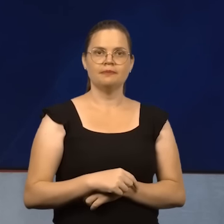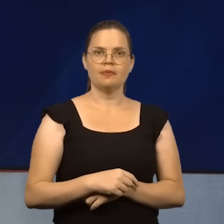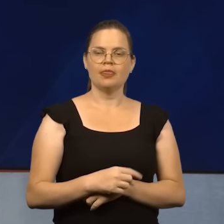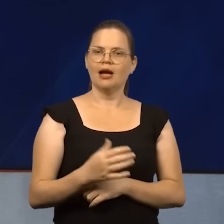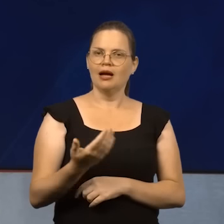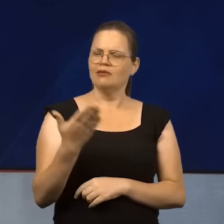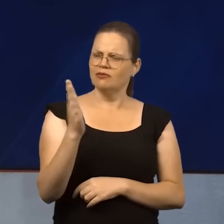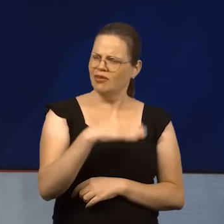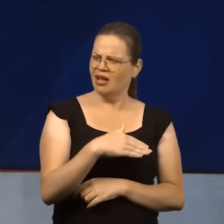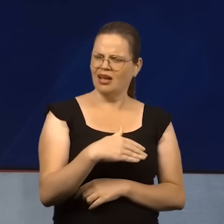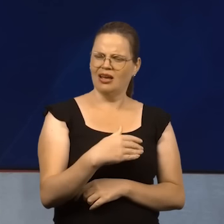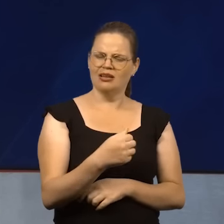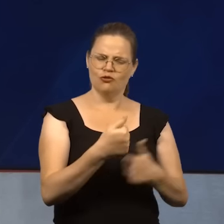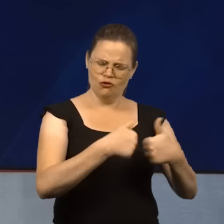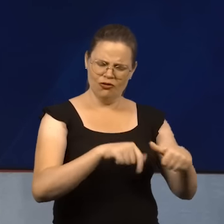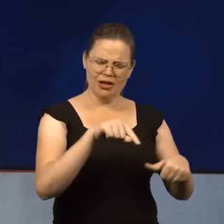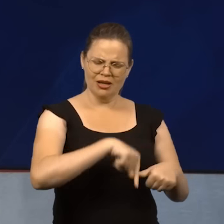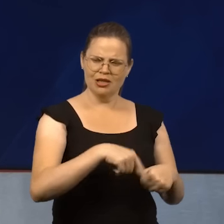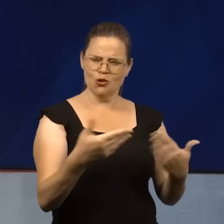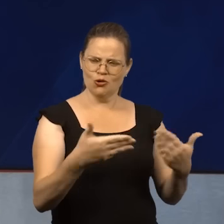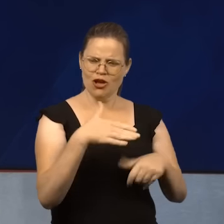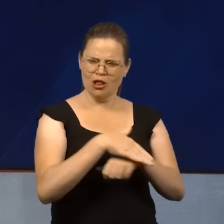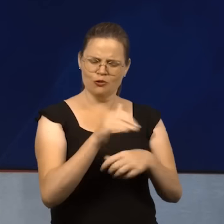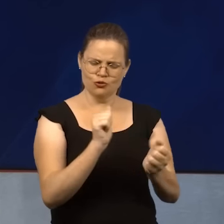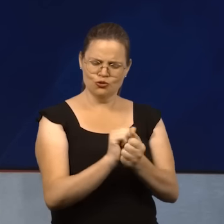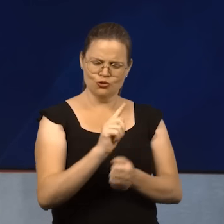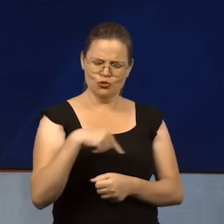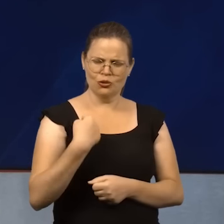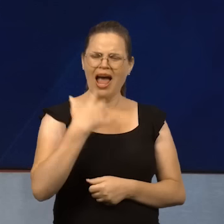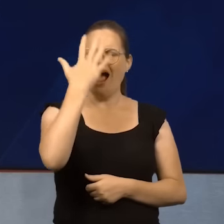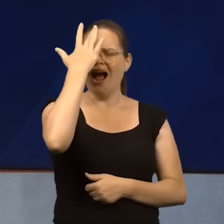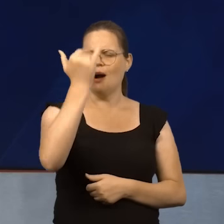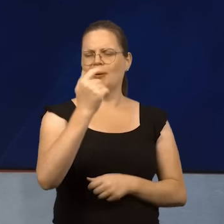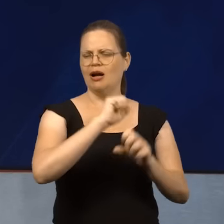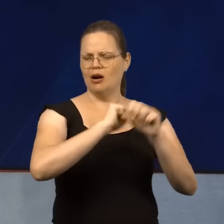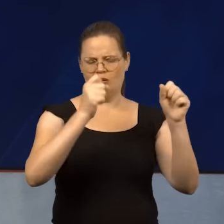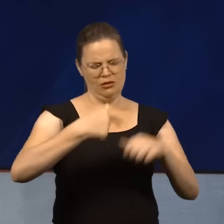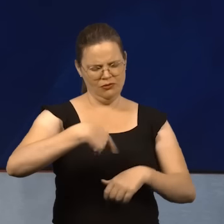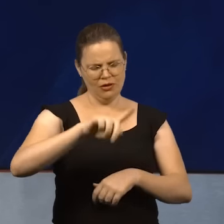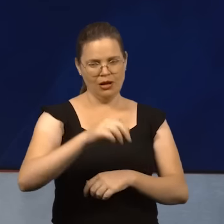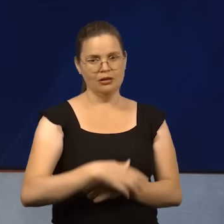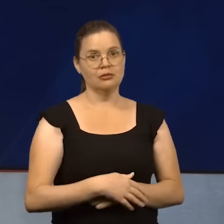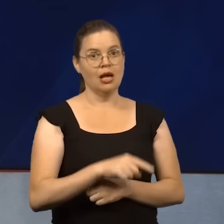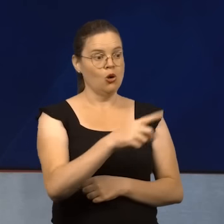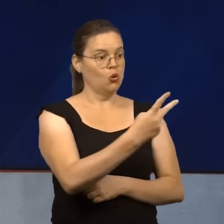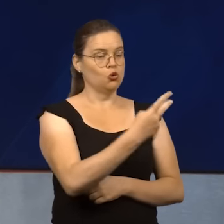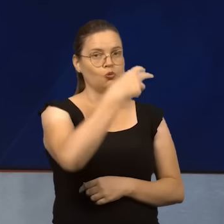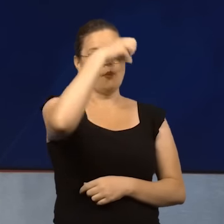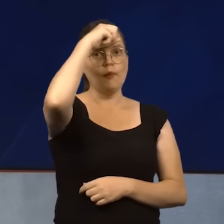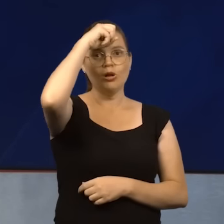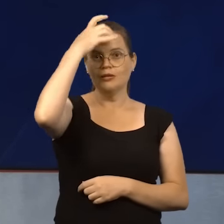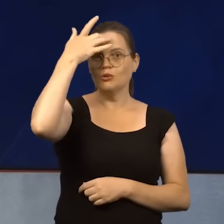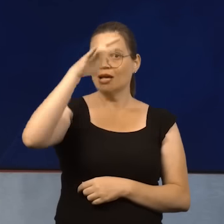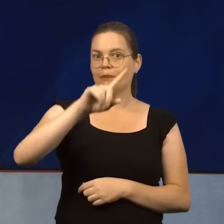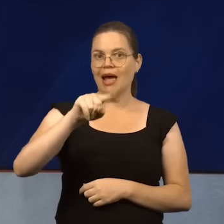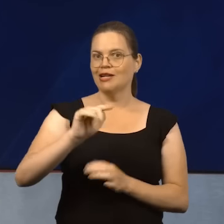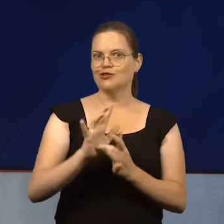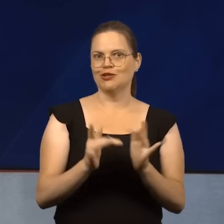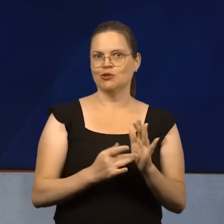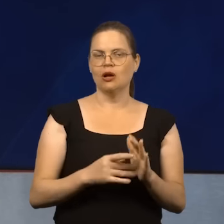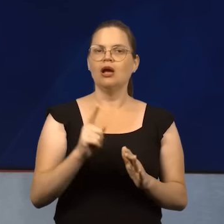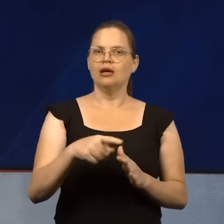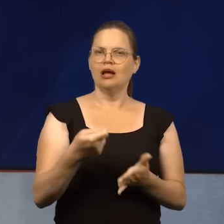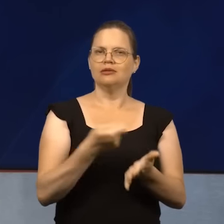Senhor segue viagem. Eles não sabiam que aquele era o próprio Senhor Jesus. E eles insistiram, o